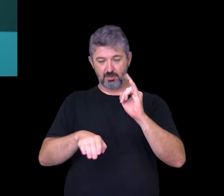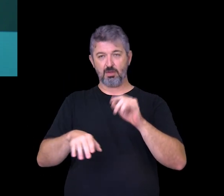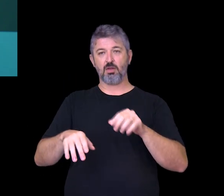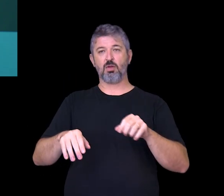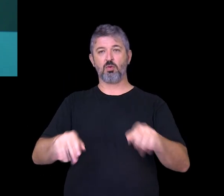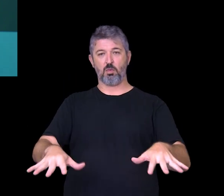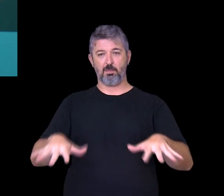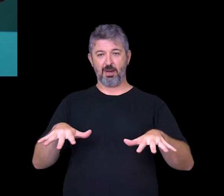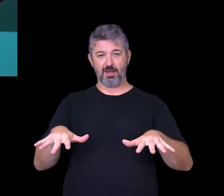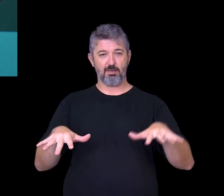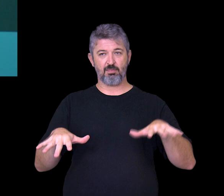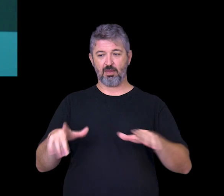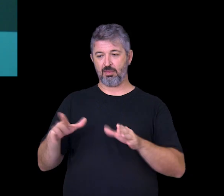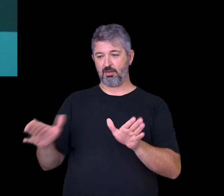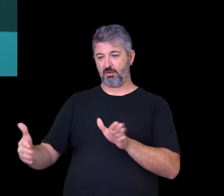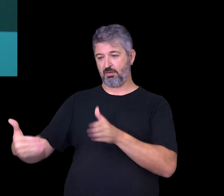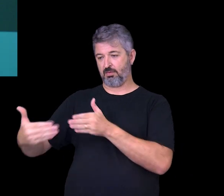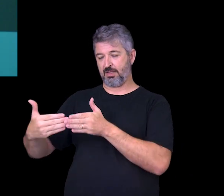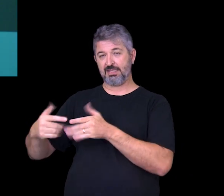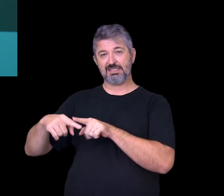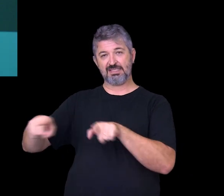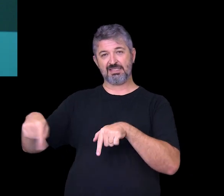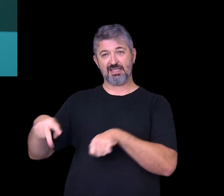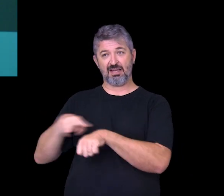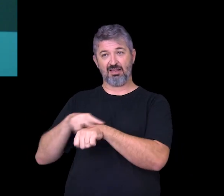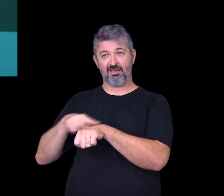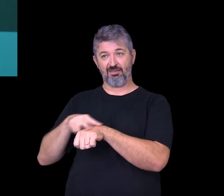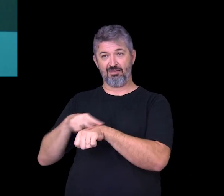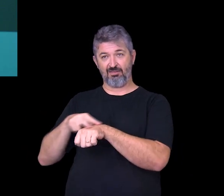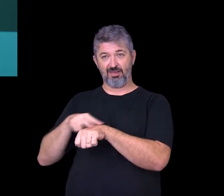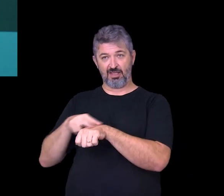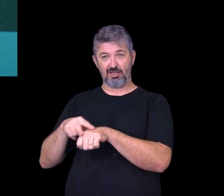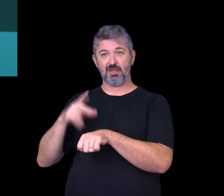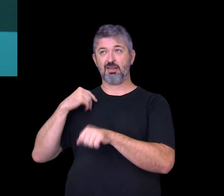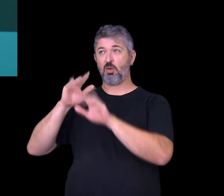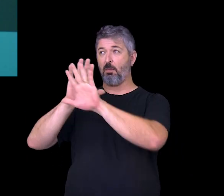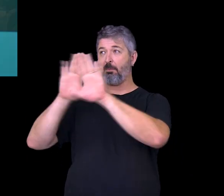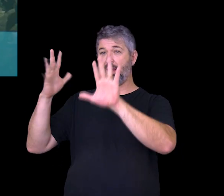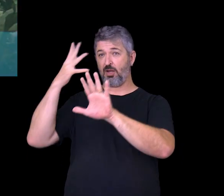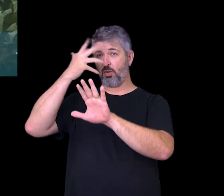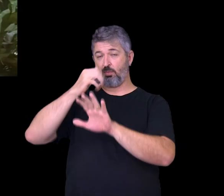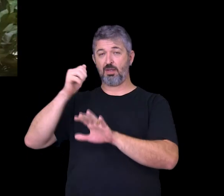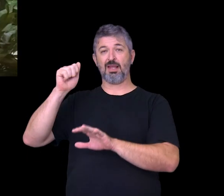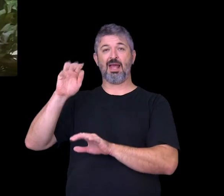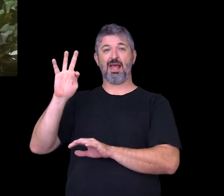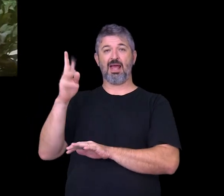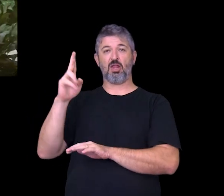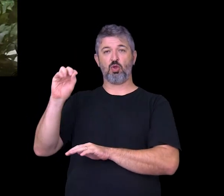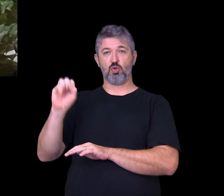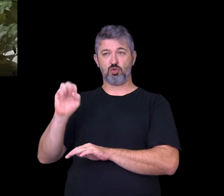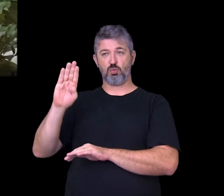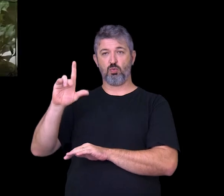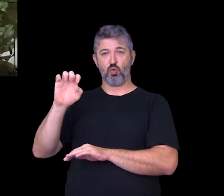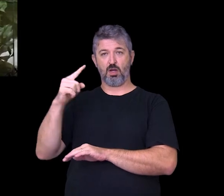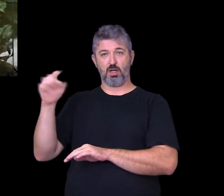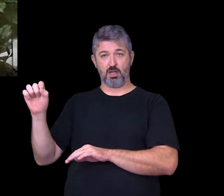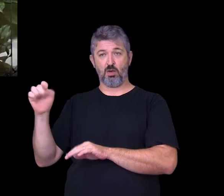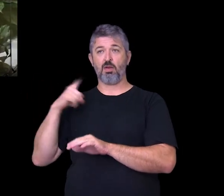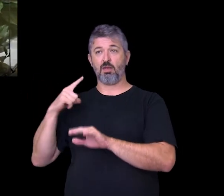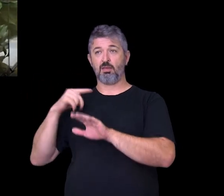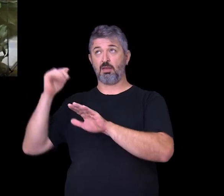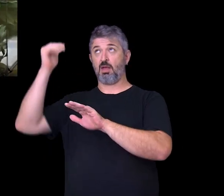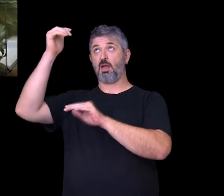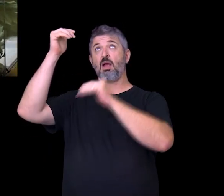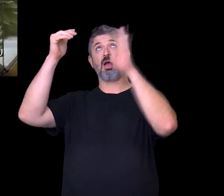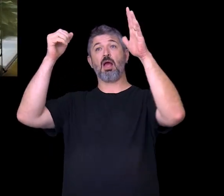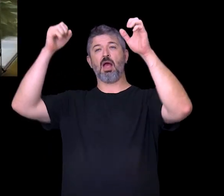parte fechada no Salão Verde, que tem um painel muito bonito do Atos Bulcão, chamado Ventania, e tem umas aberturas em cima por onde a luz passa,